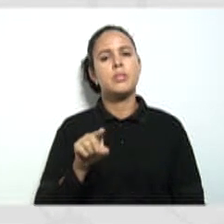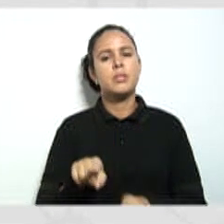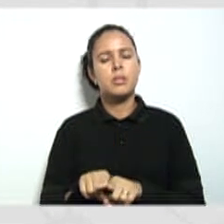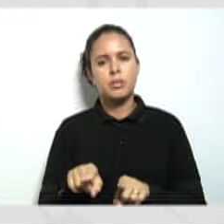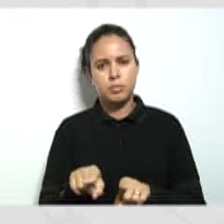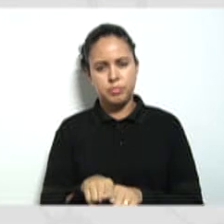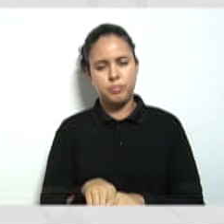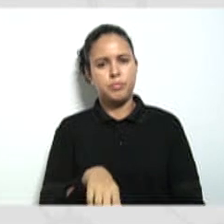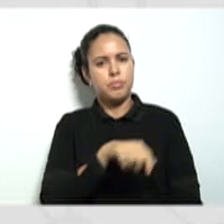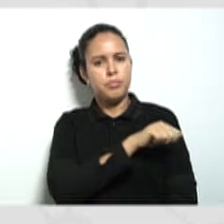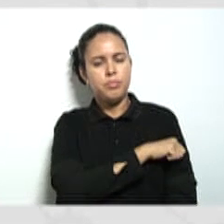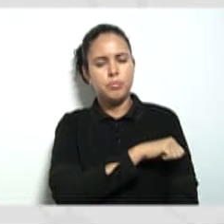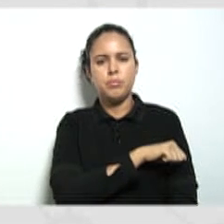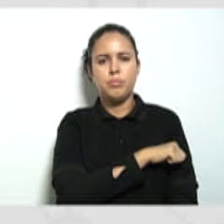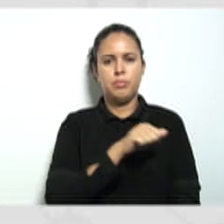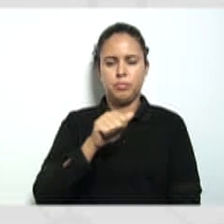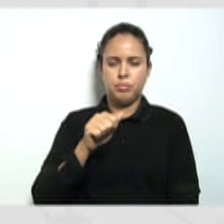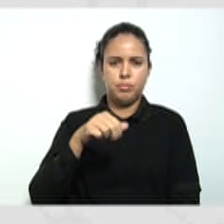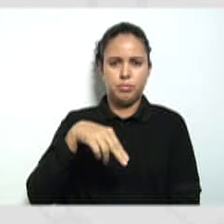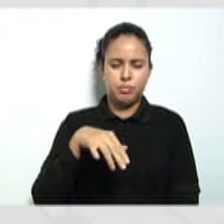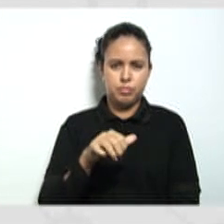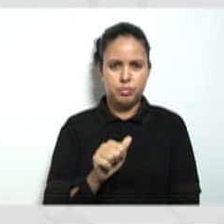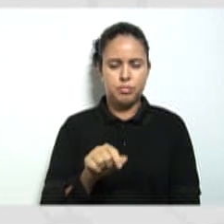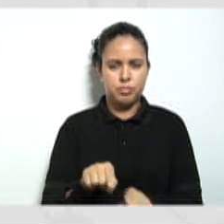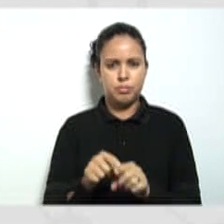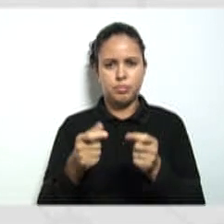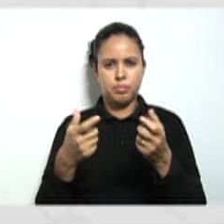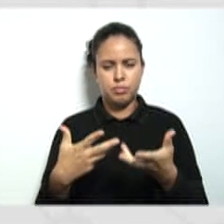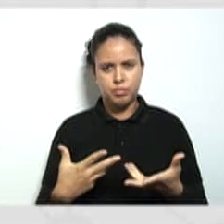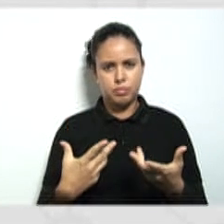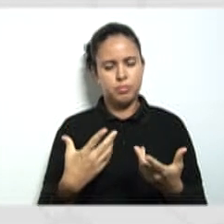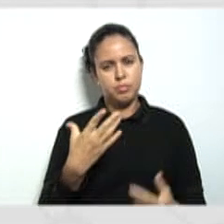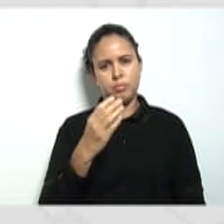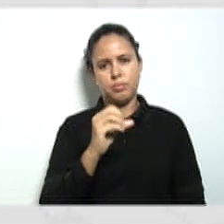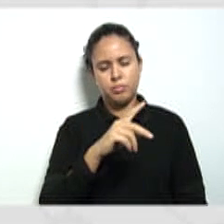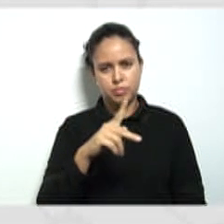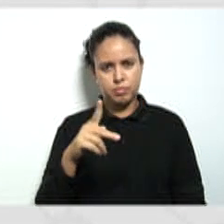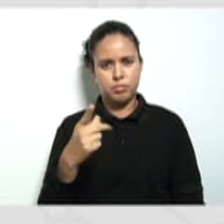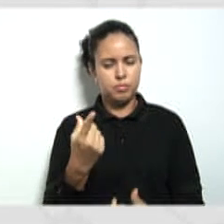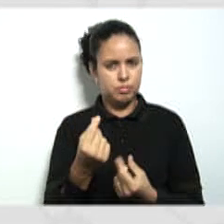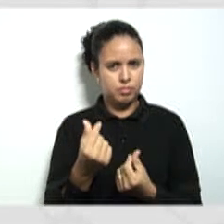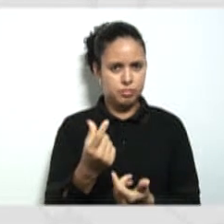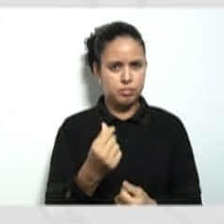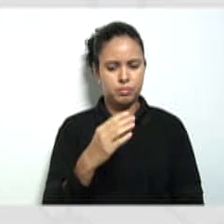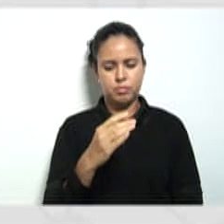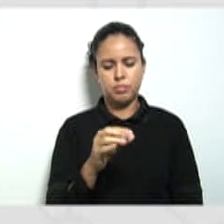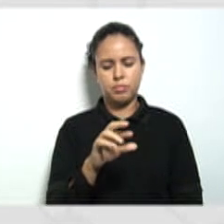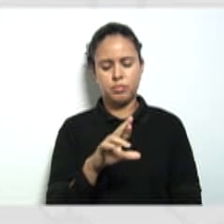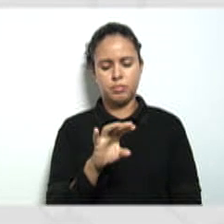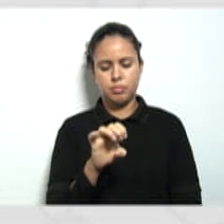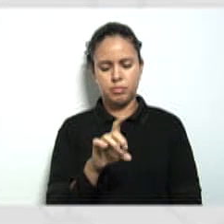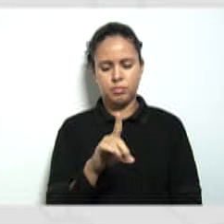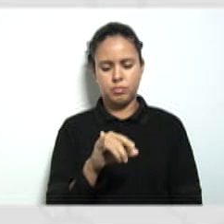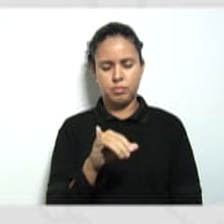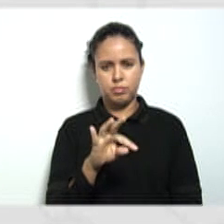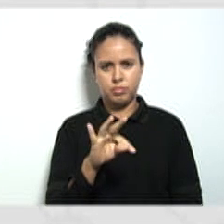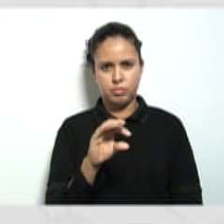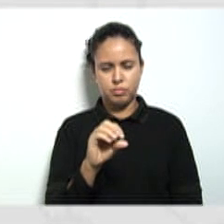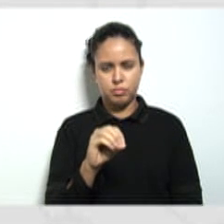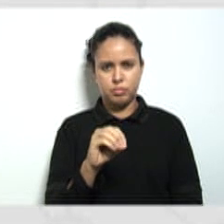Buritis, diz que uma cooperativa de crédito. Ah, com certeza. Cooperativa de crédito, nós temos